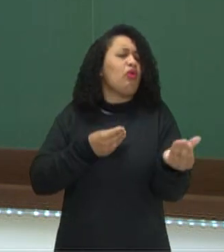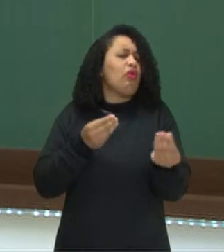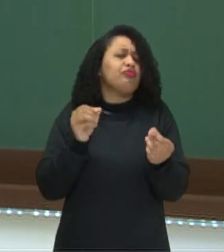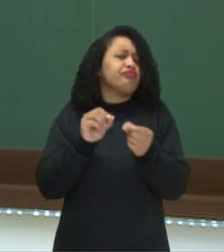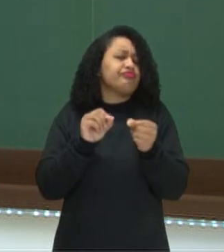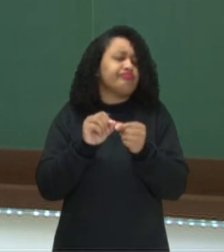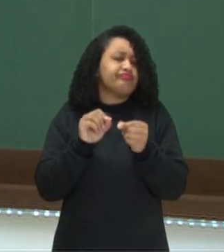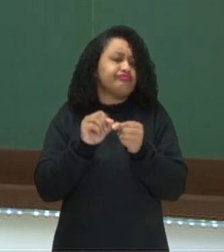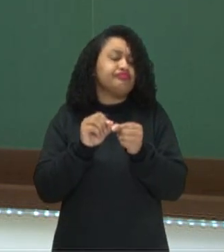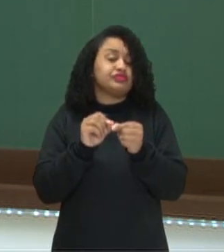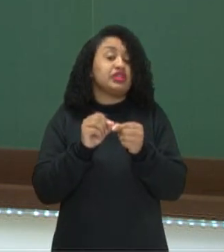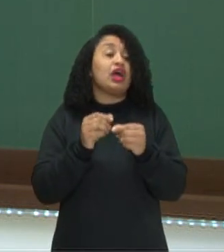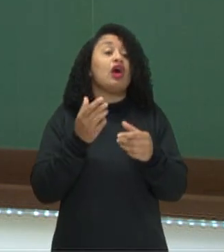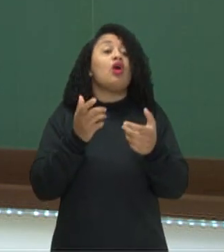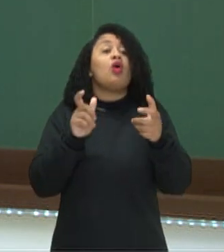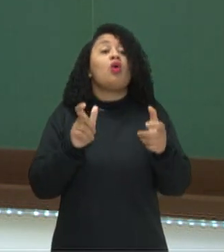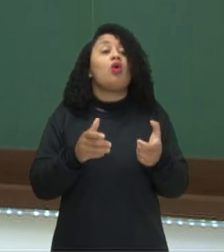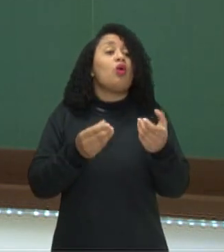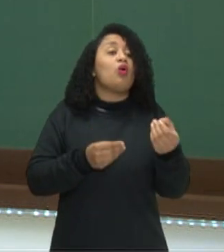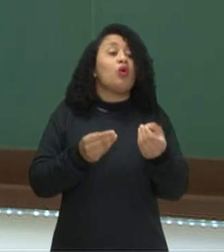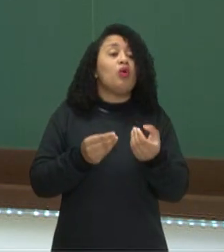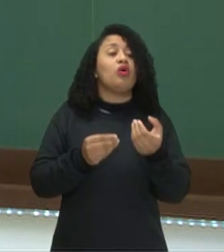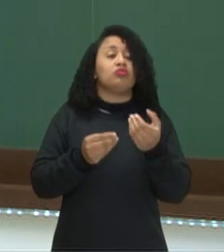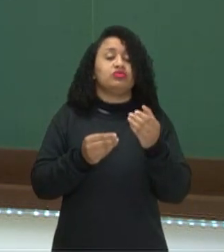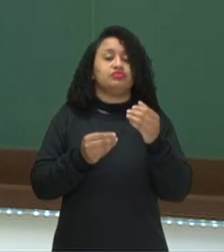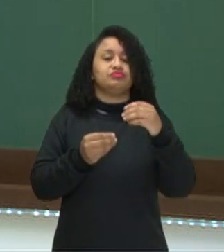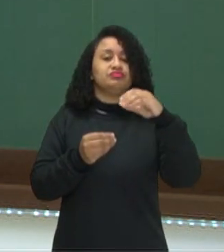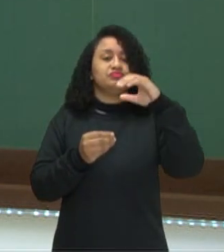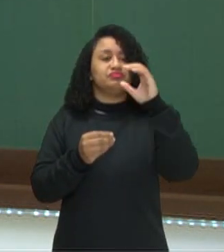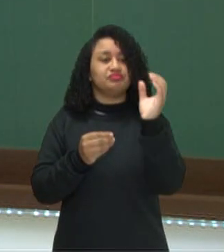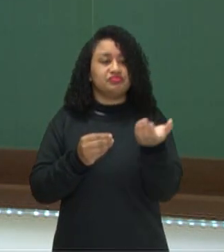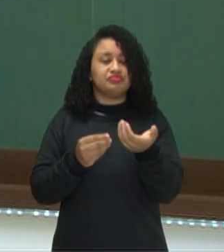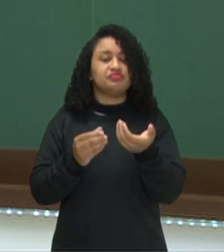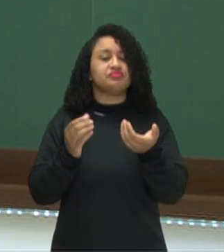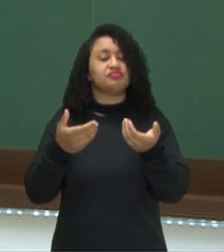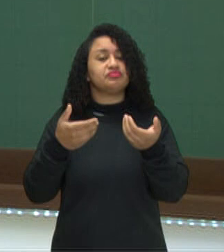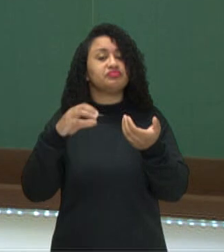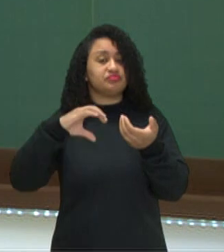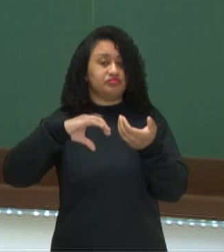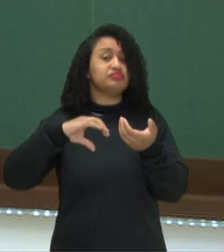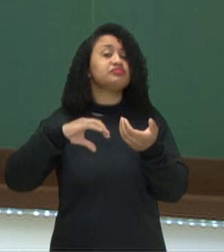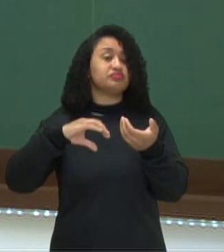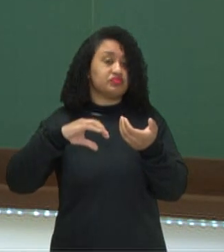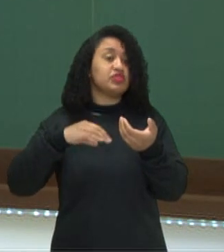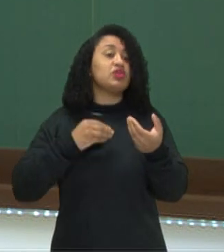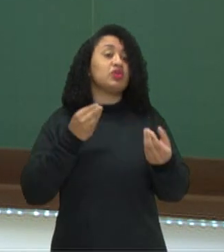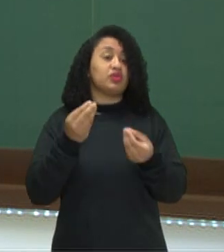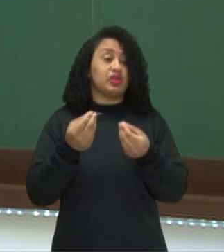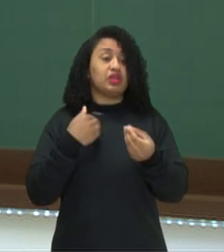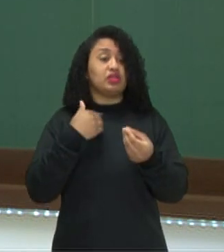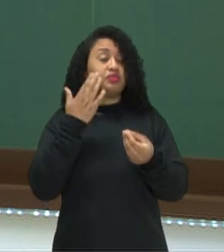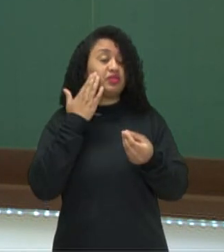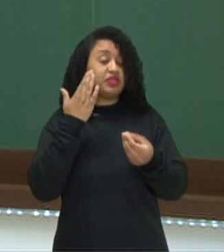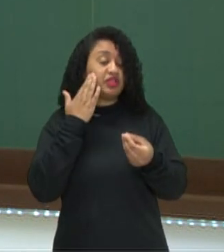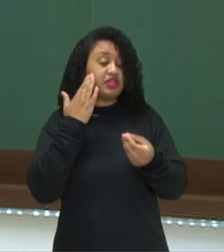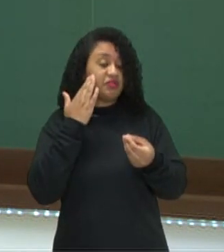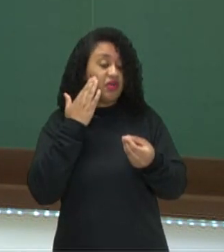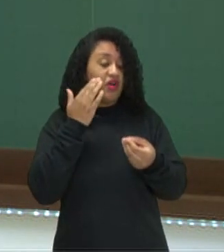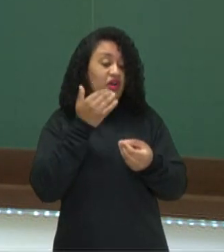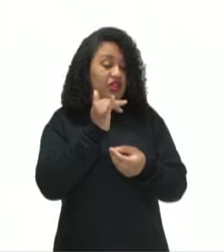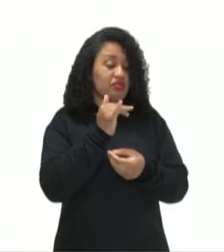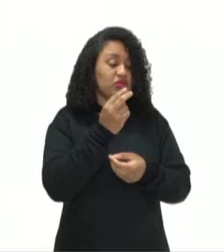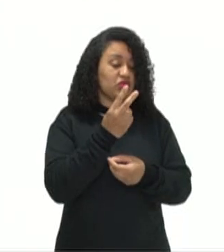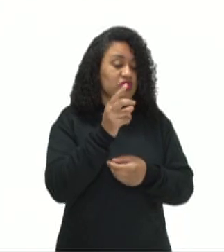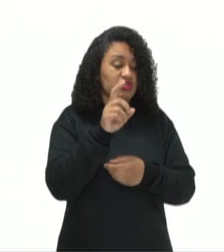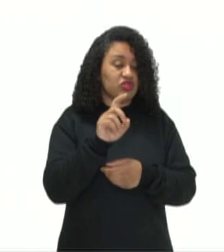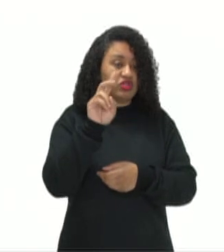coisa, concavidade da parábola. Notem que a parábola, né, definida por y igual 2x